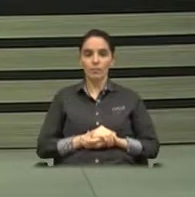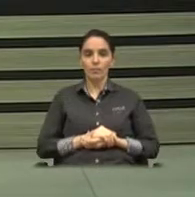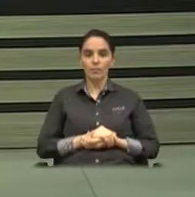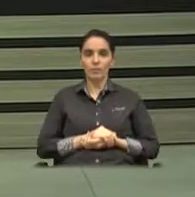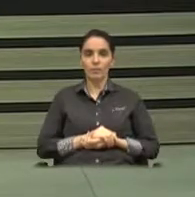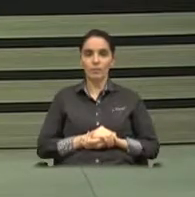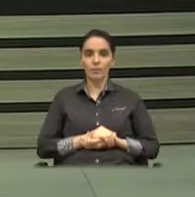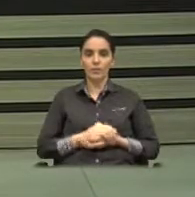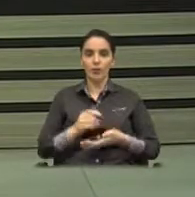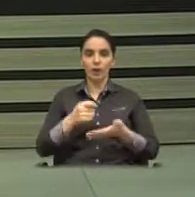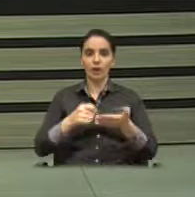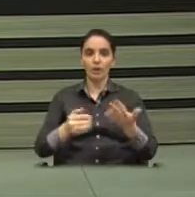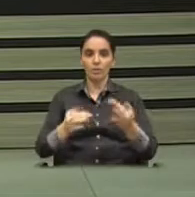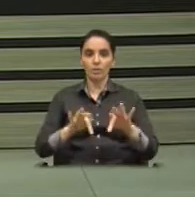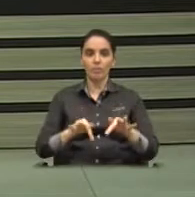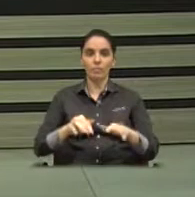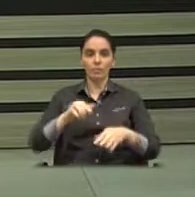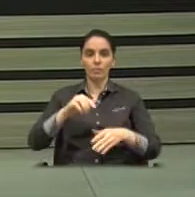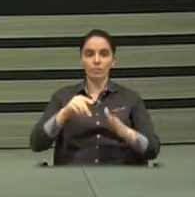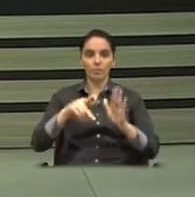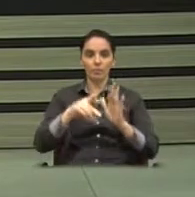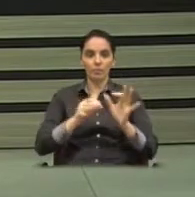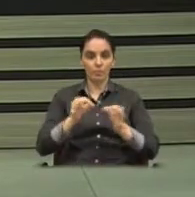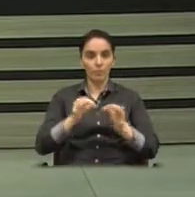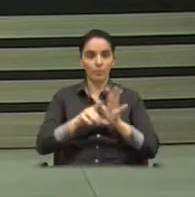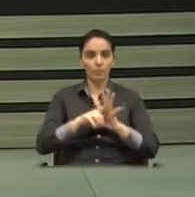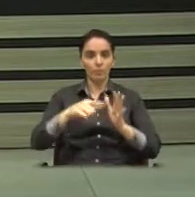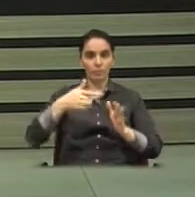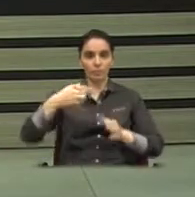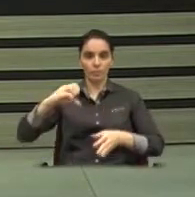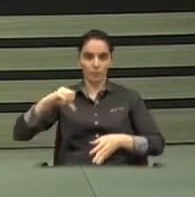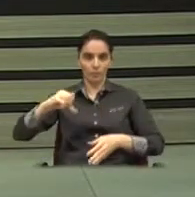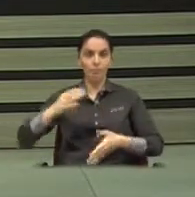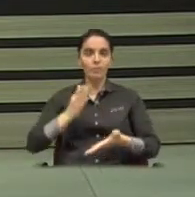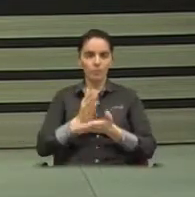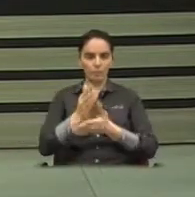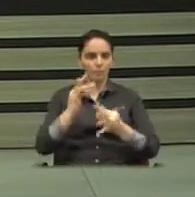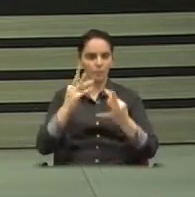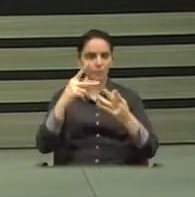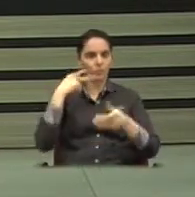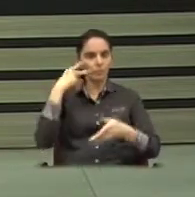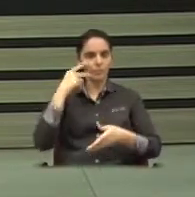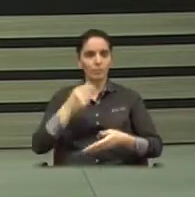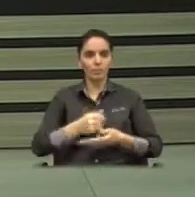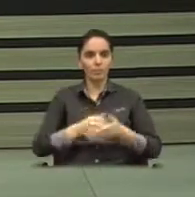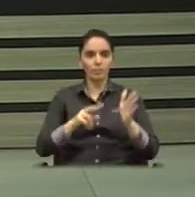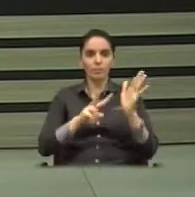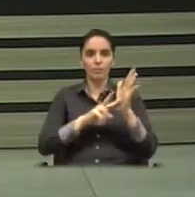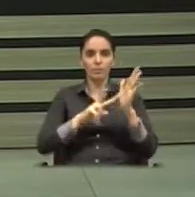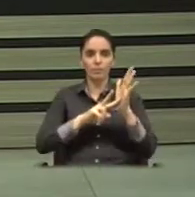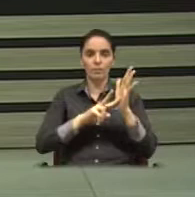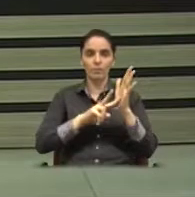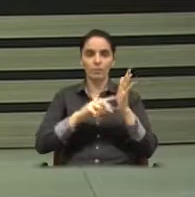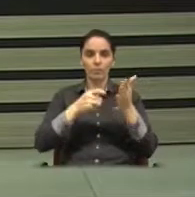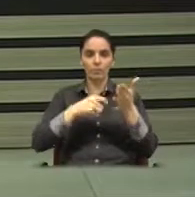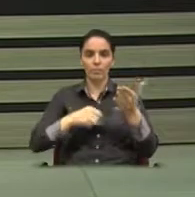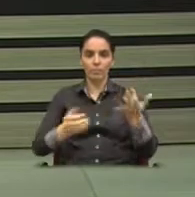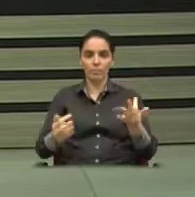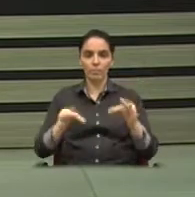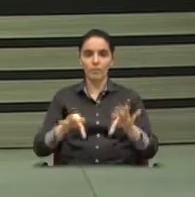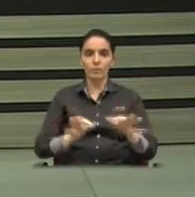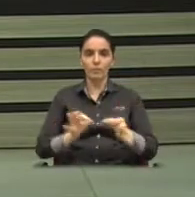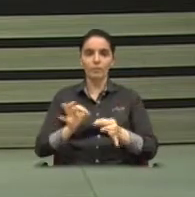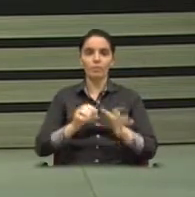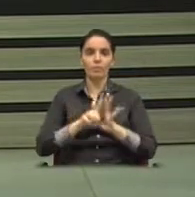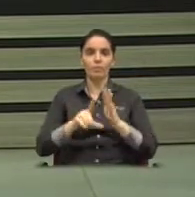Redação final do PL 29 foi aprovada por todos os vereadores presentes no plenário. Item 2 da pauta. Redação final